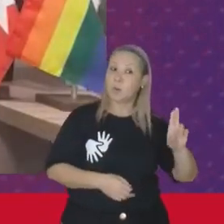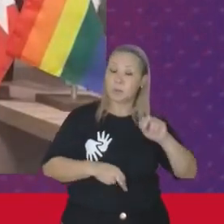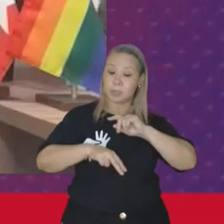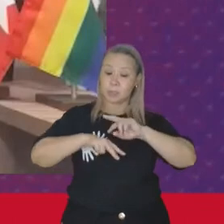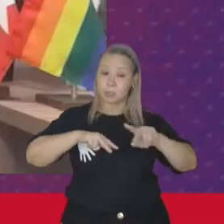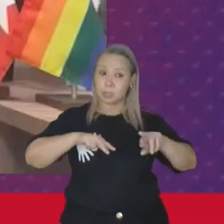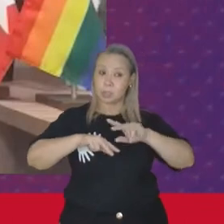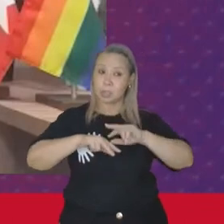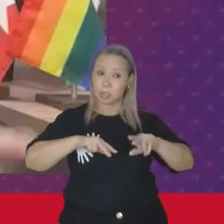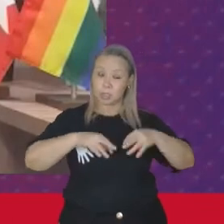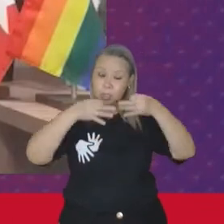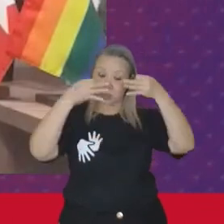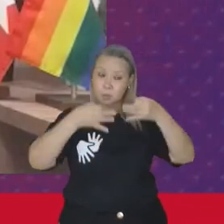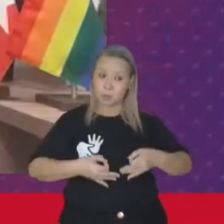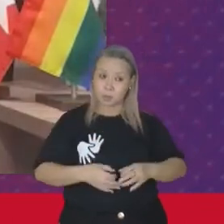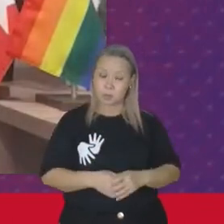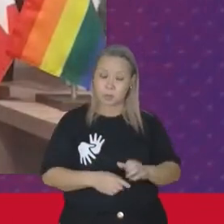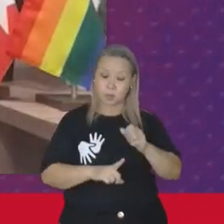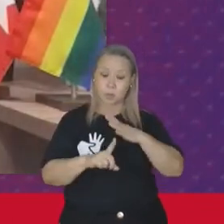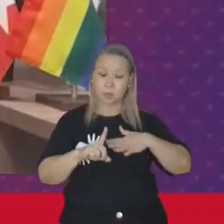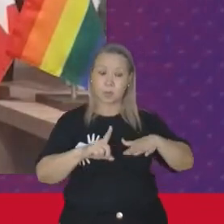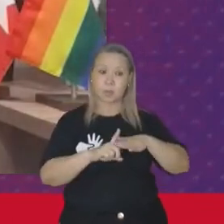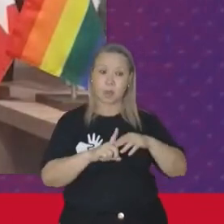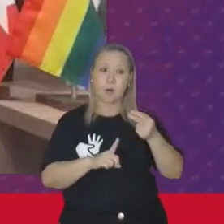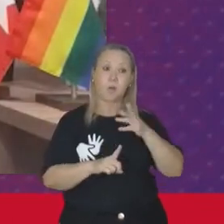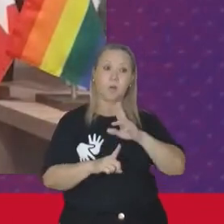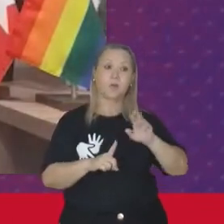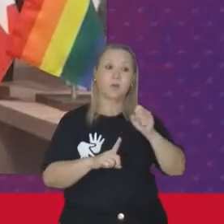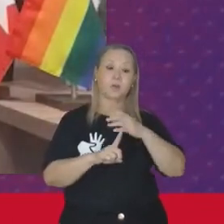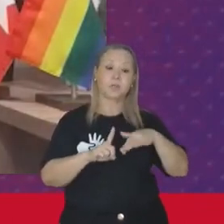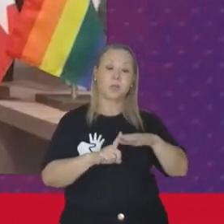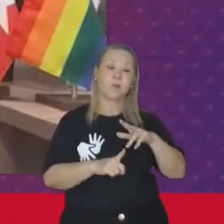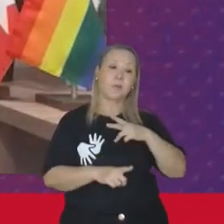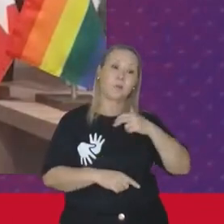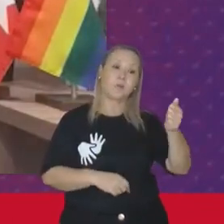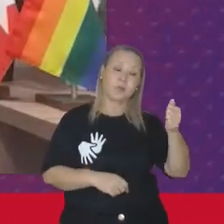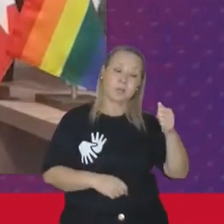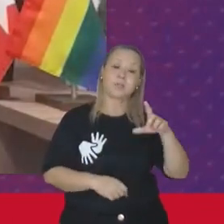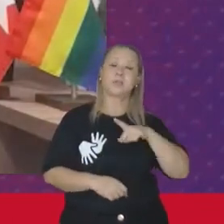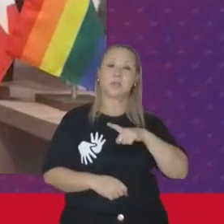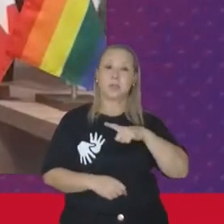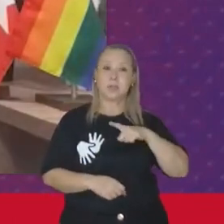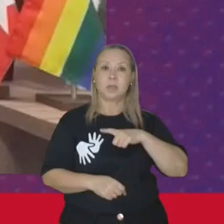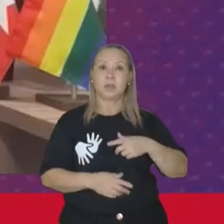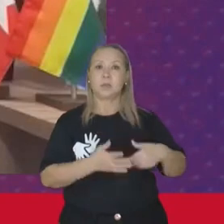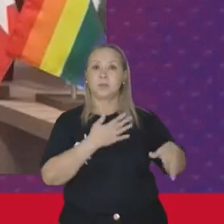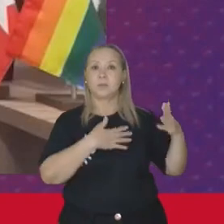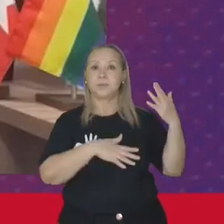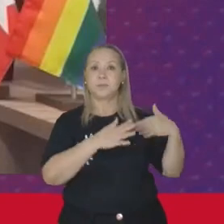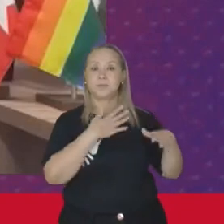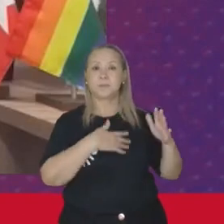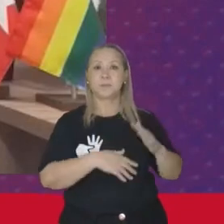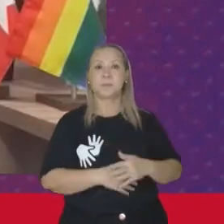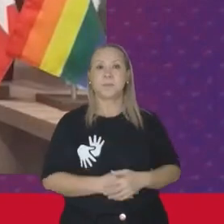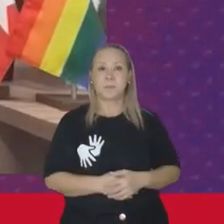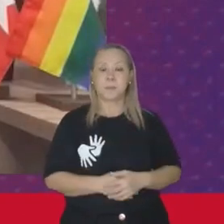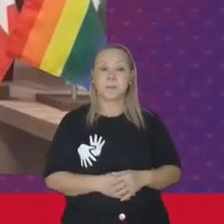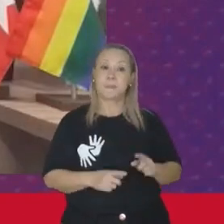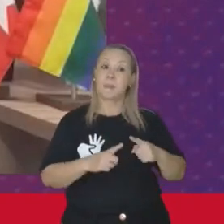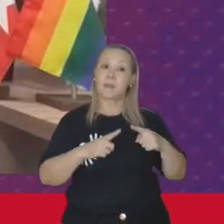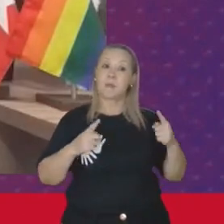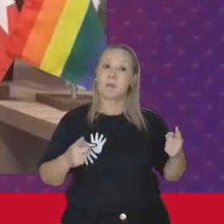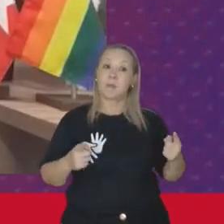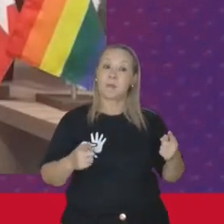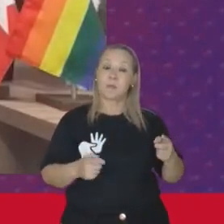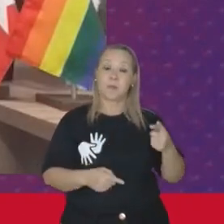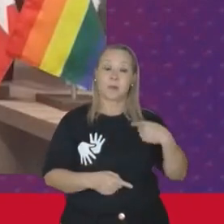no cartório. Esse foi uma grande conquista que nós tivemos, né, desde então. Porém, a